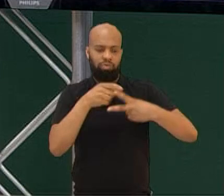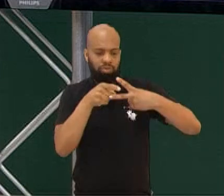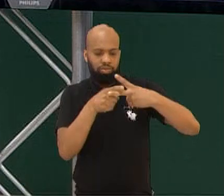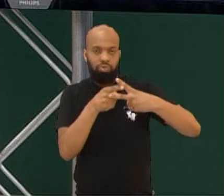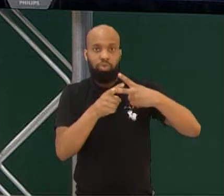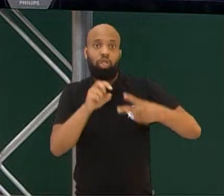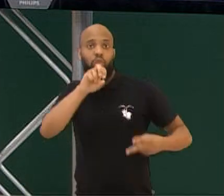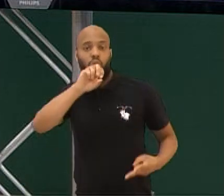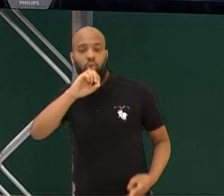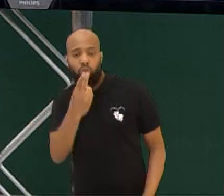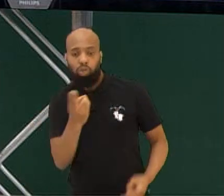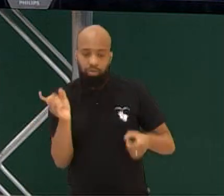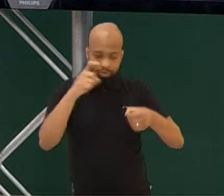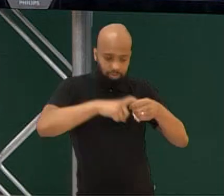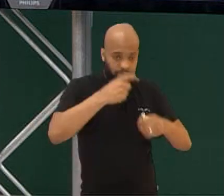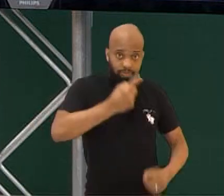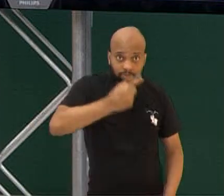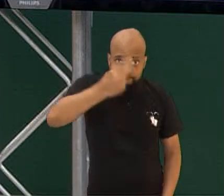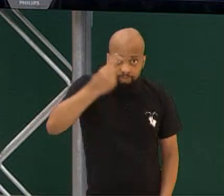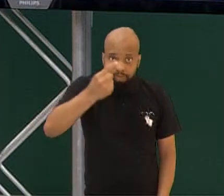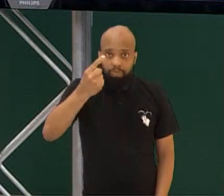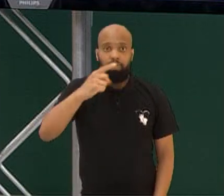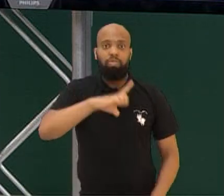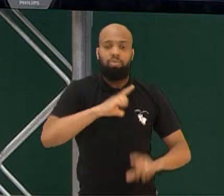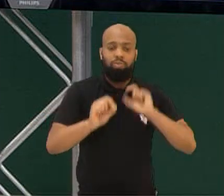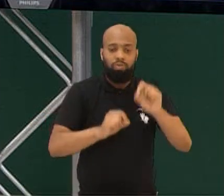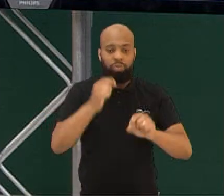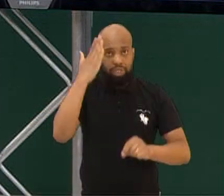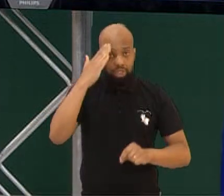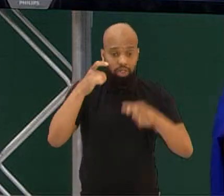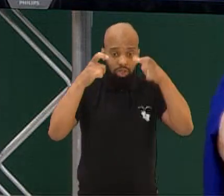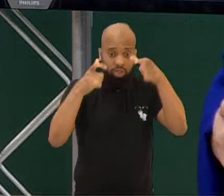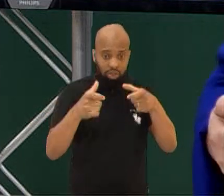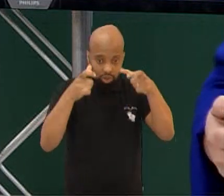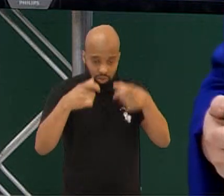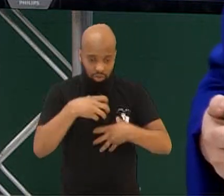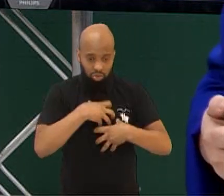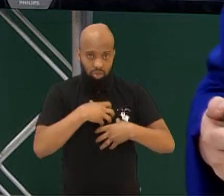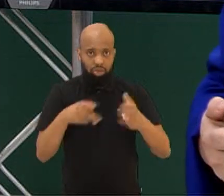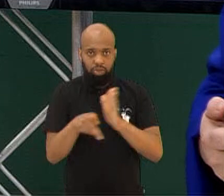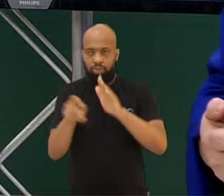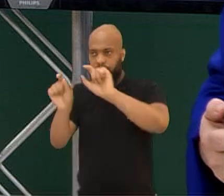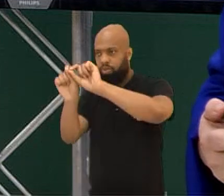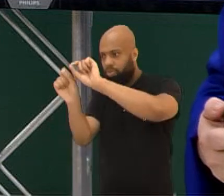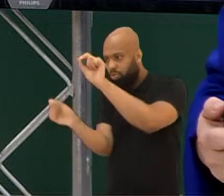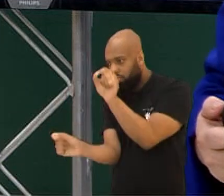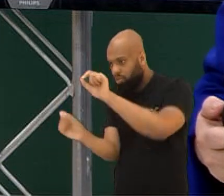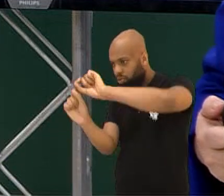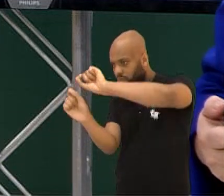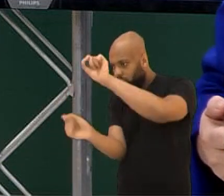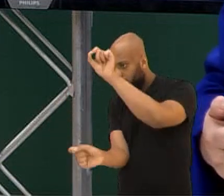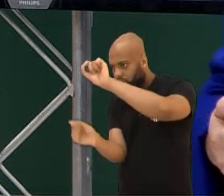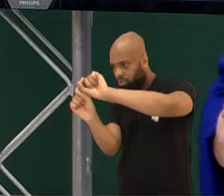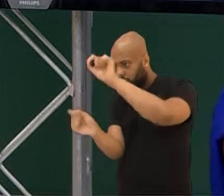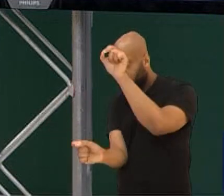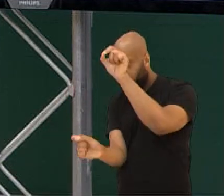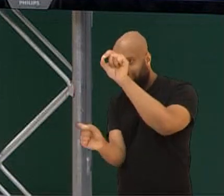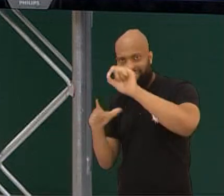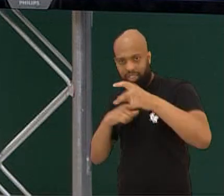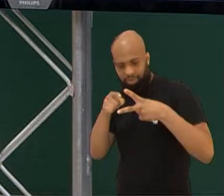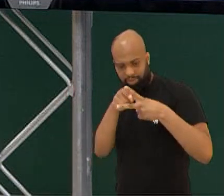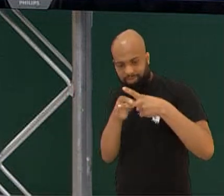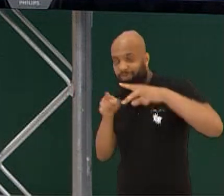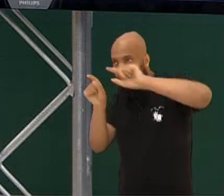primeiro quadrante, você tem que levar em consideração a posição desse arco, né, o quadrante em que ele está, para colocar